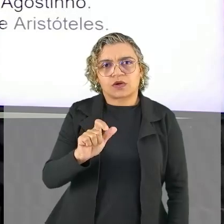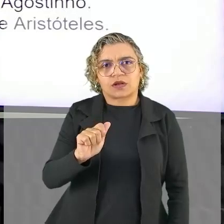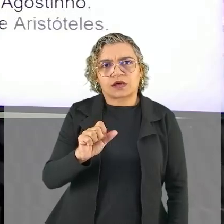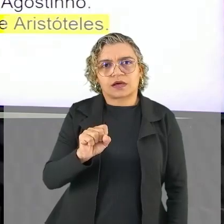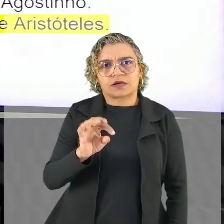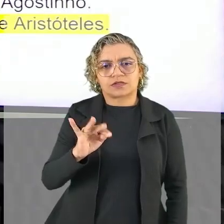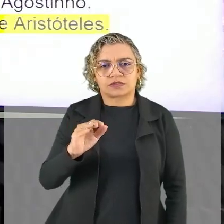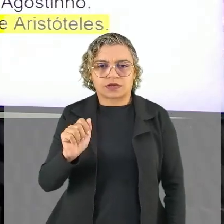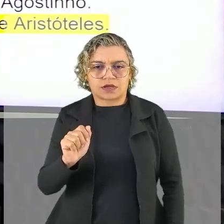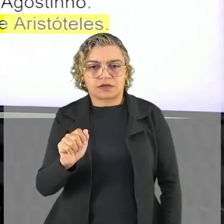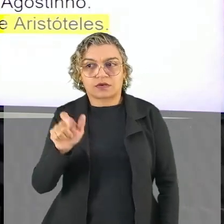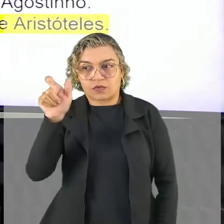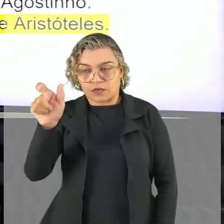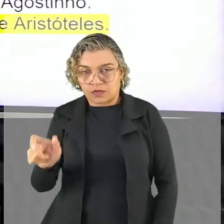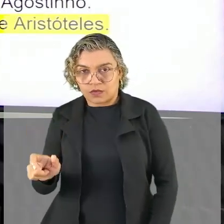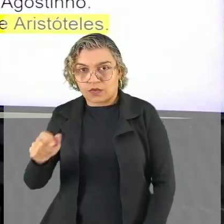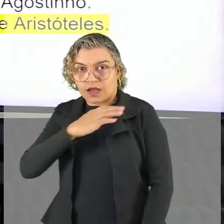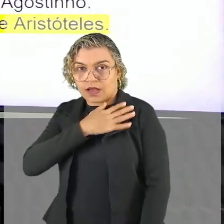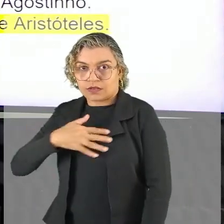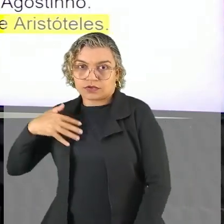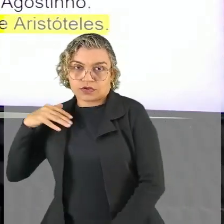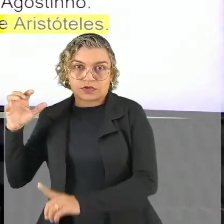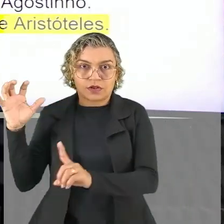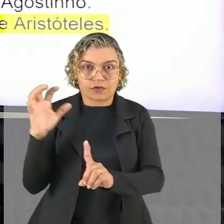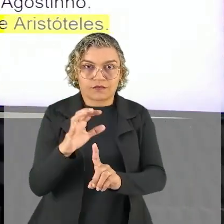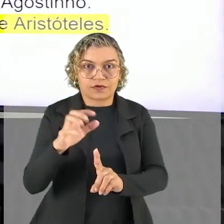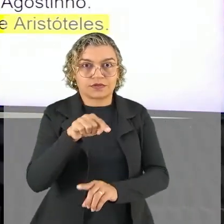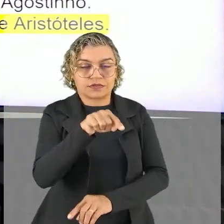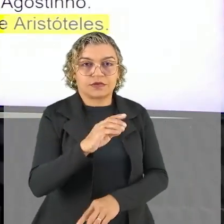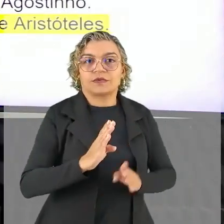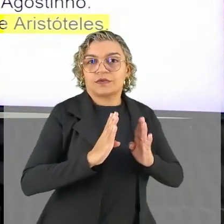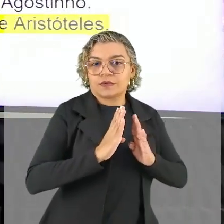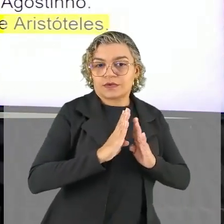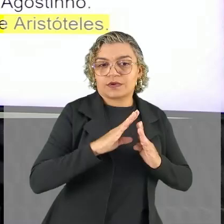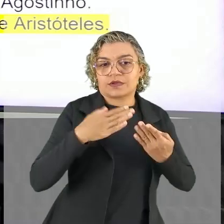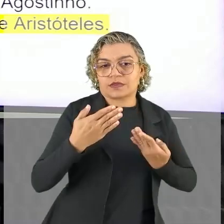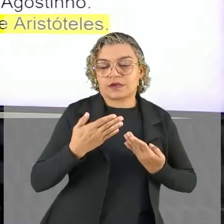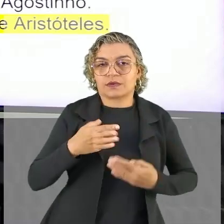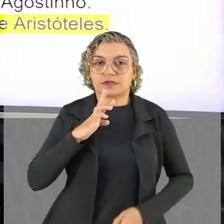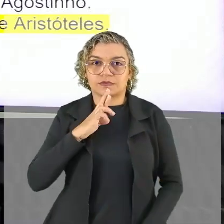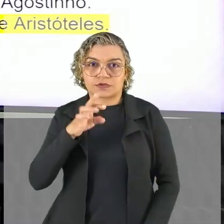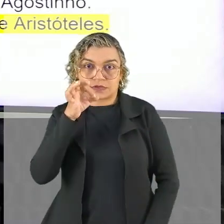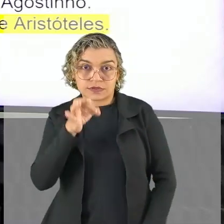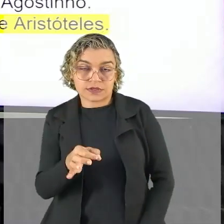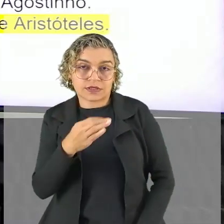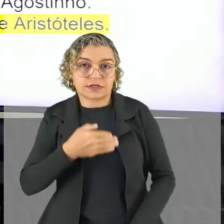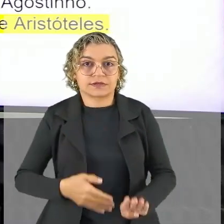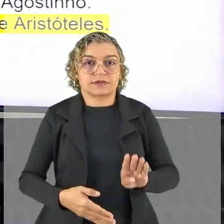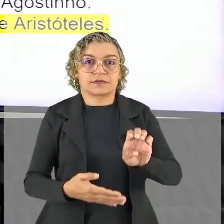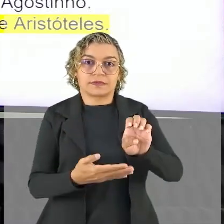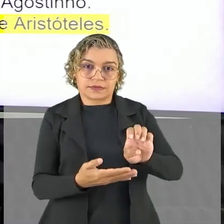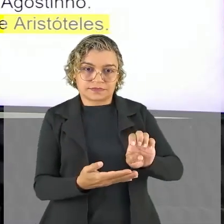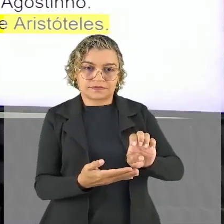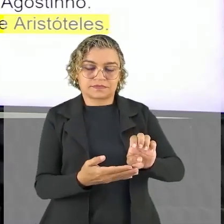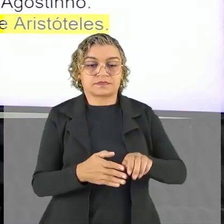Aristóteles. Então, né, resposta correta, letra E, conceito de bem comum em Aristóteles. E lembrando que